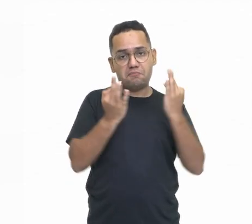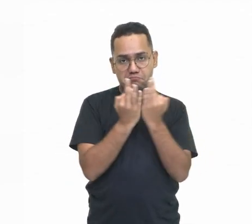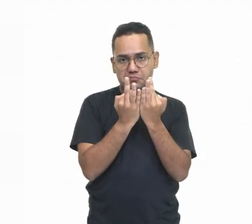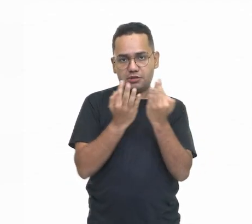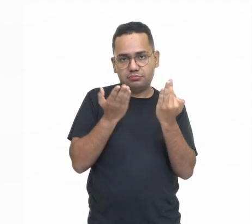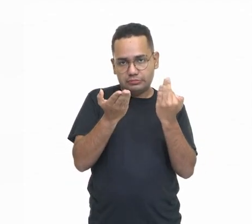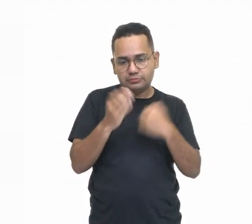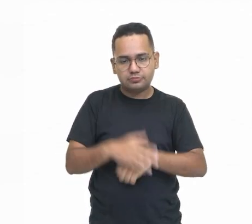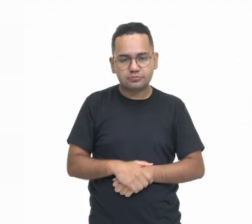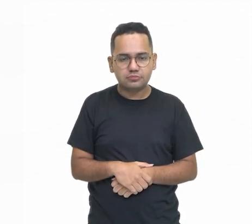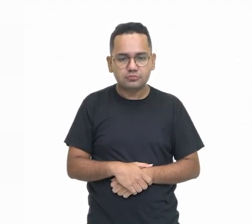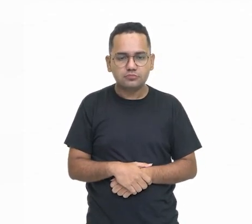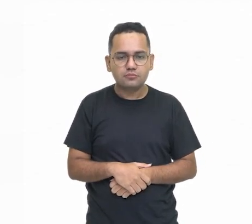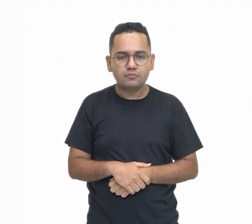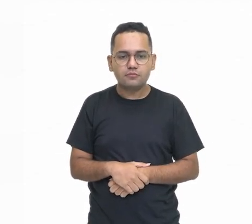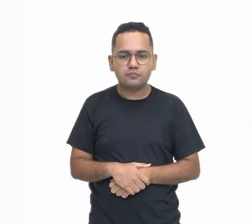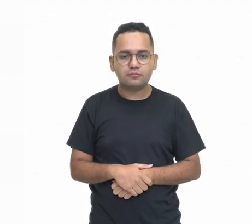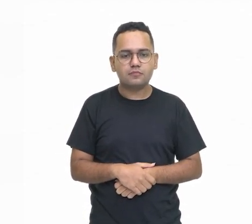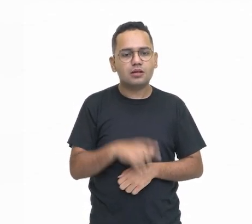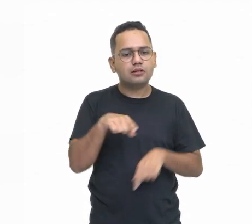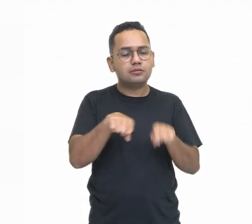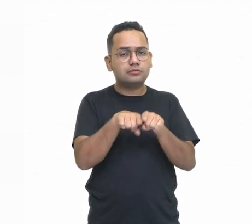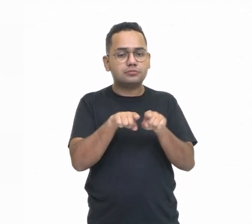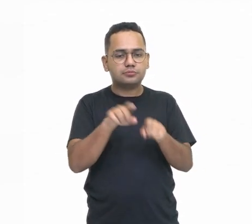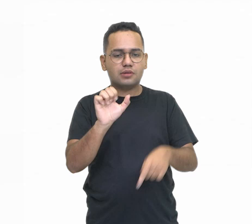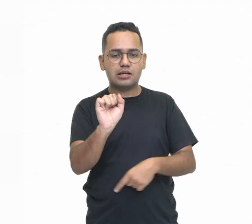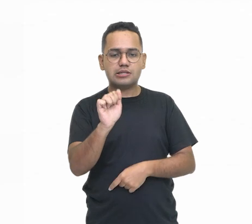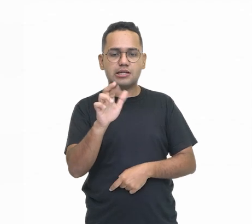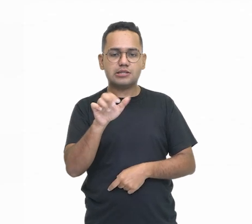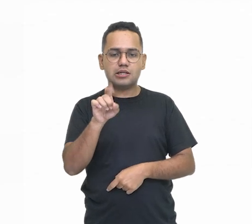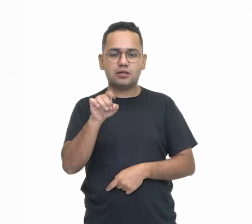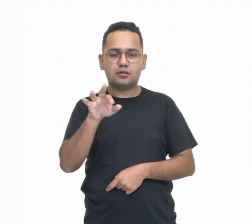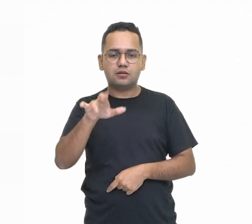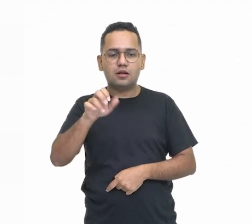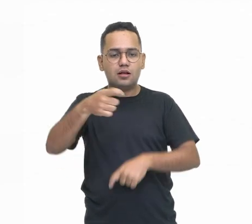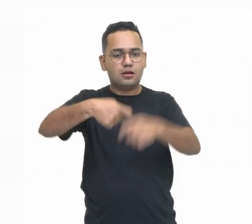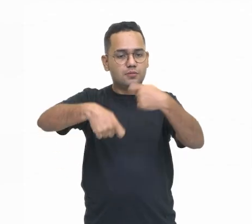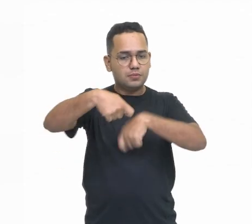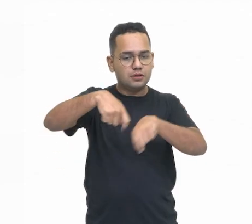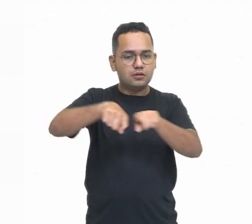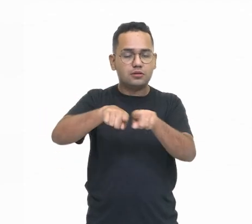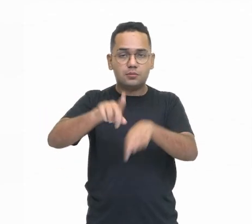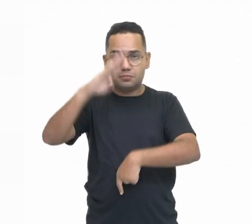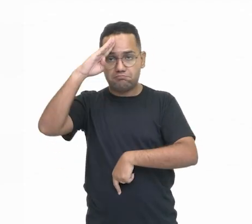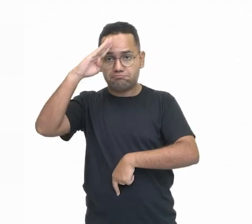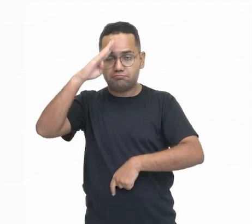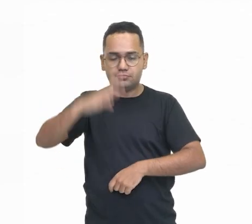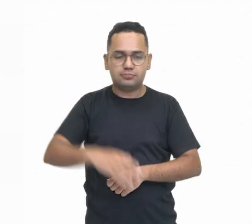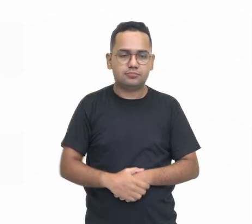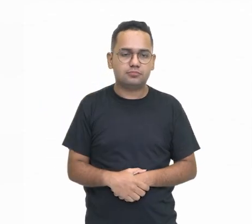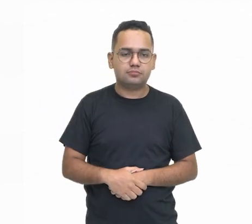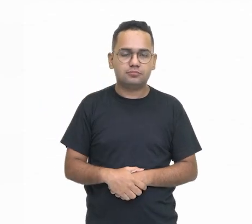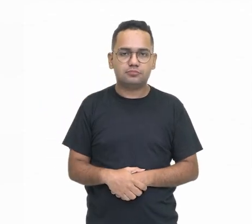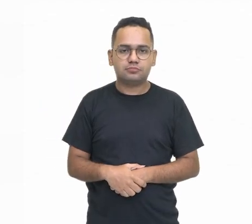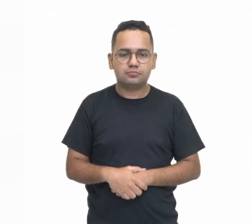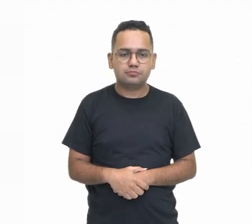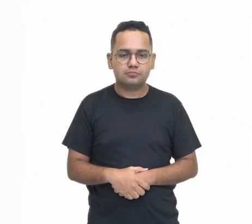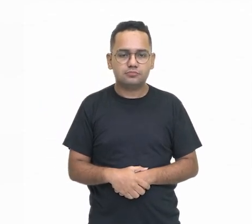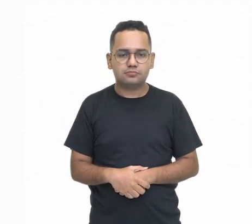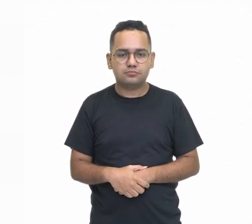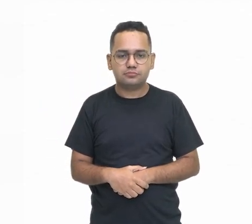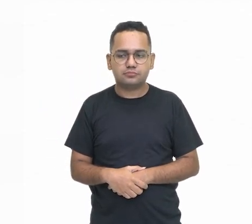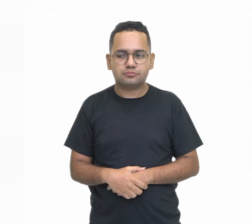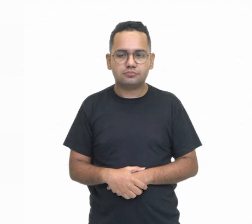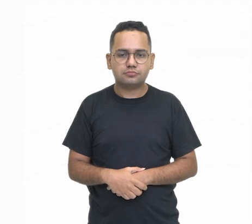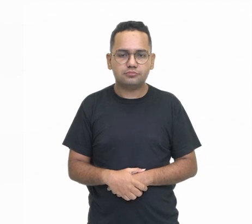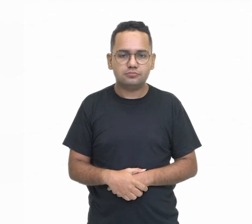Inca, sacerdotes, administradores e guerreiros de elite, tá bom? Olha só. E aqui